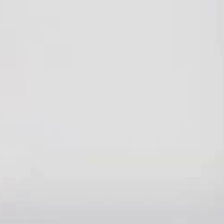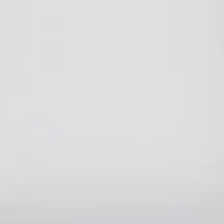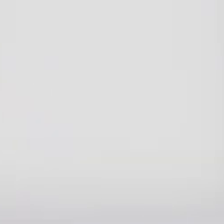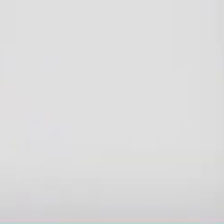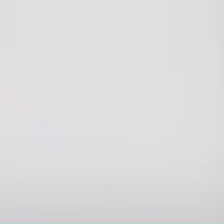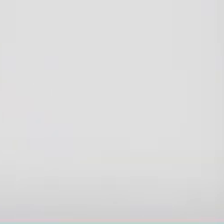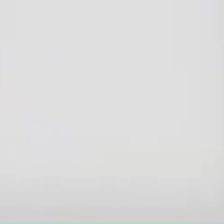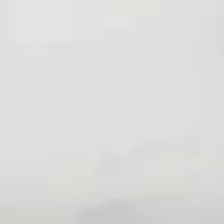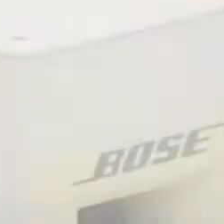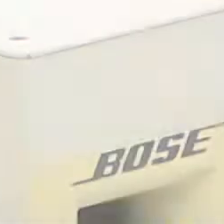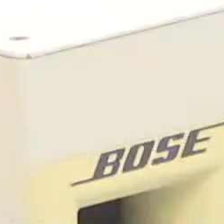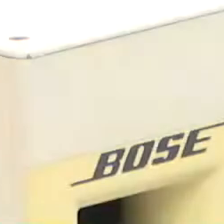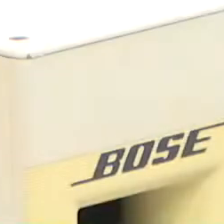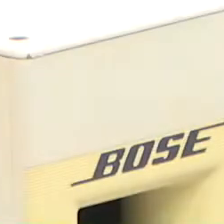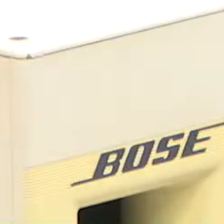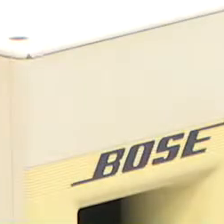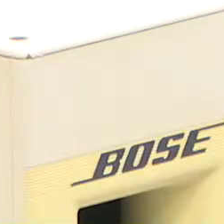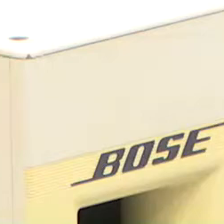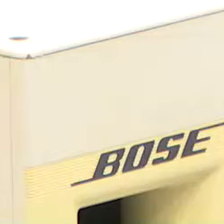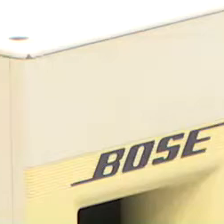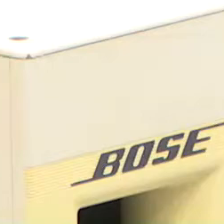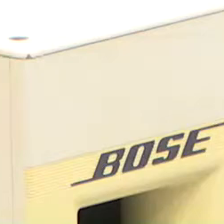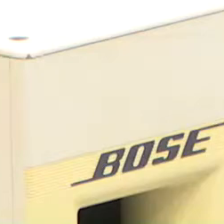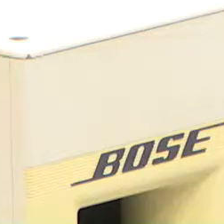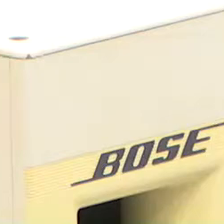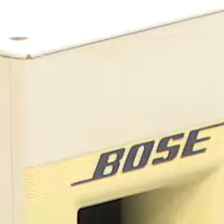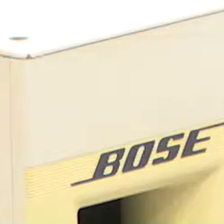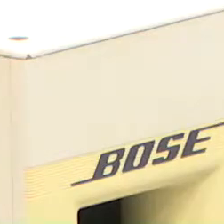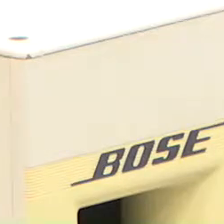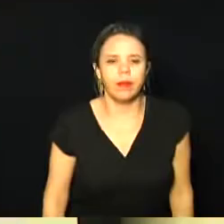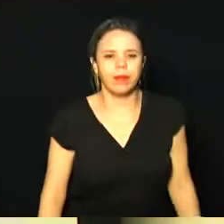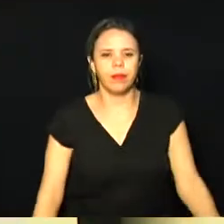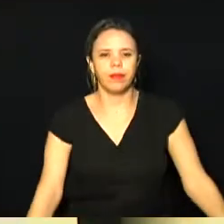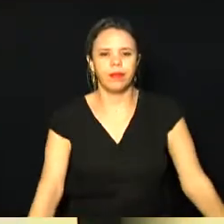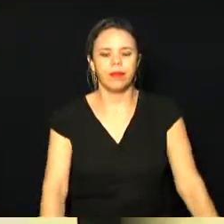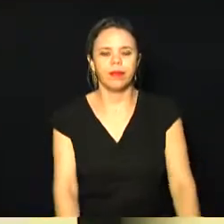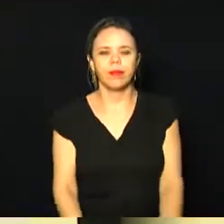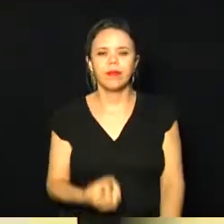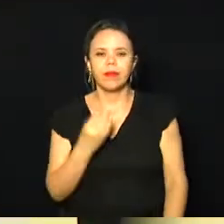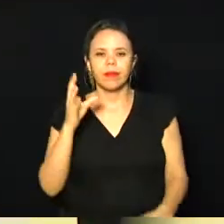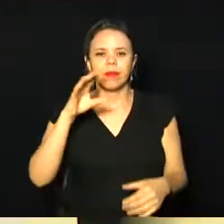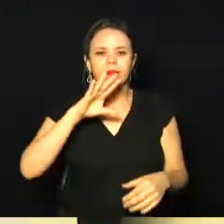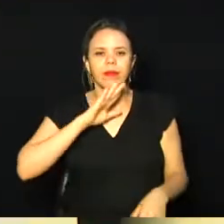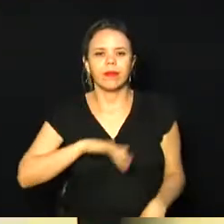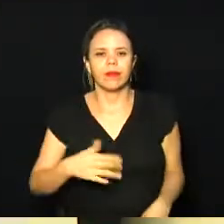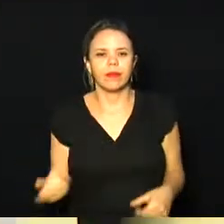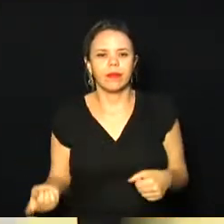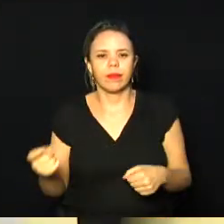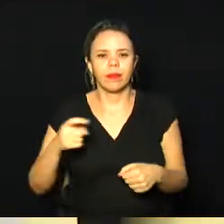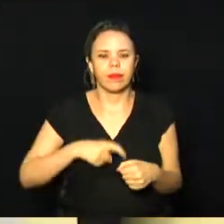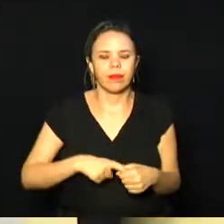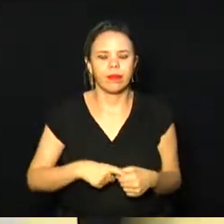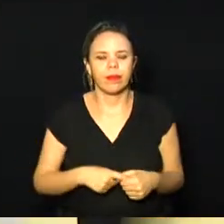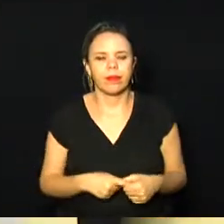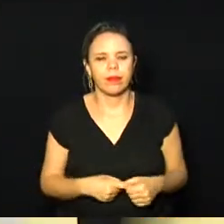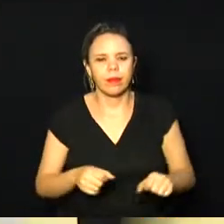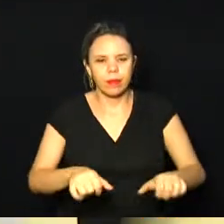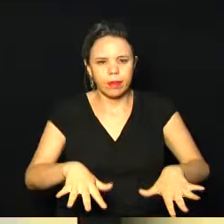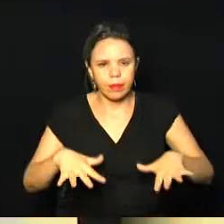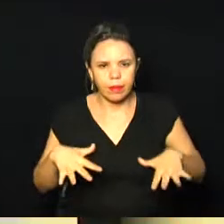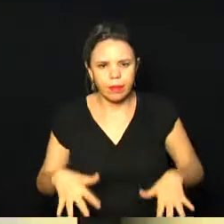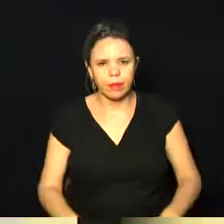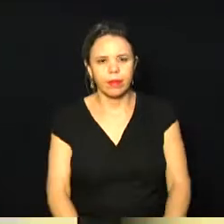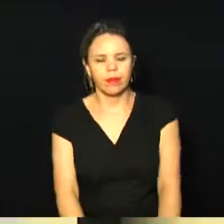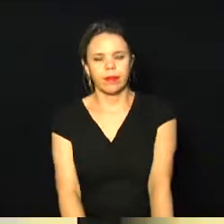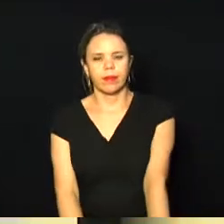TV Câmara, Campinas. Olá, muito boa tarde. Voltamos com a nossa programação ao vivo. Eu falo aqui no plenário da Câmara